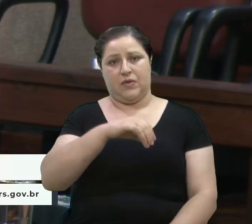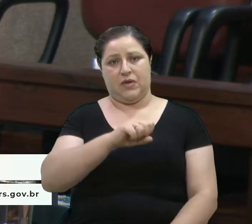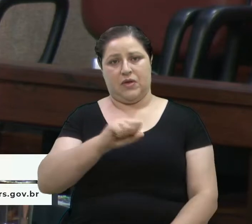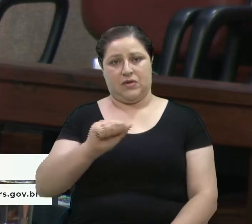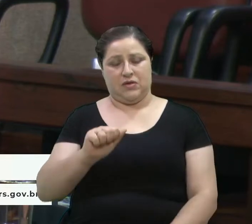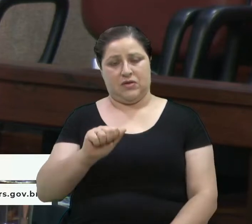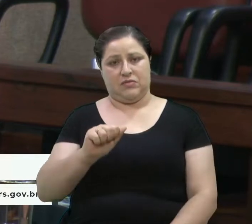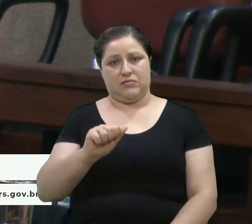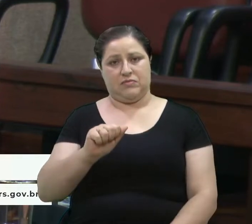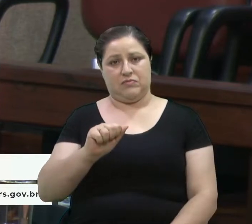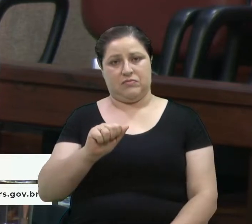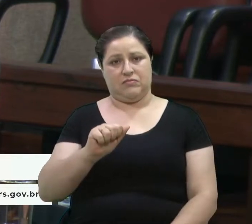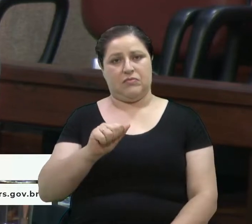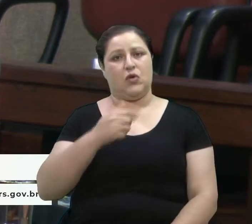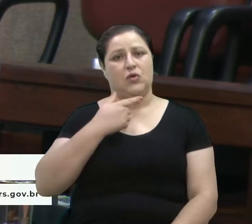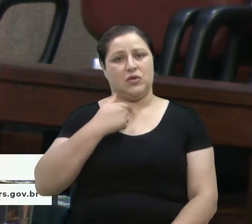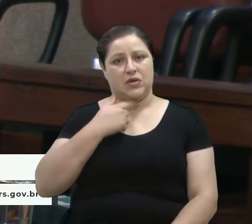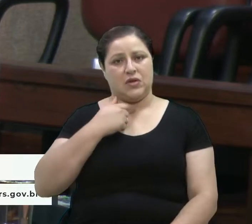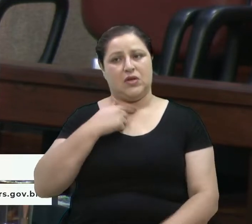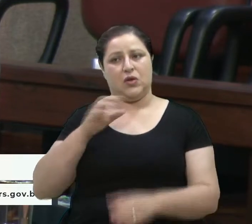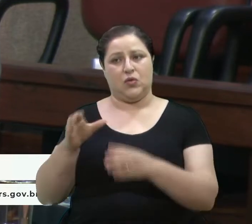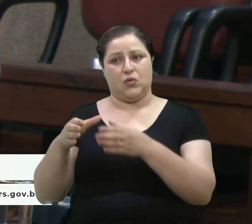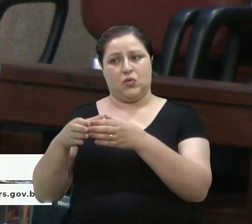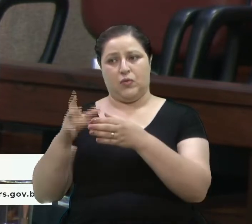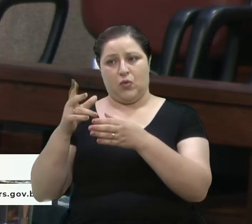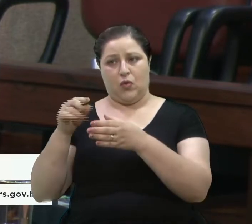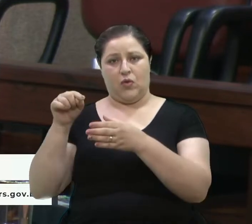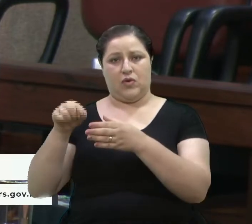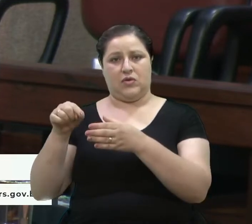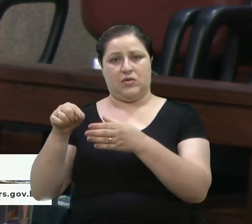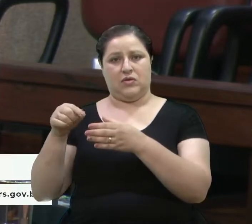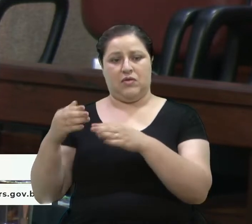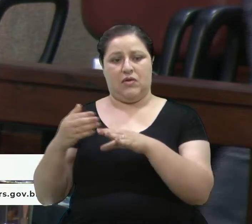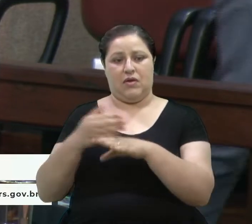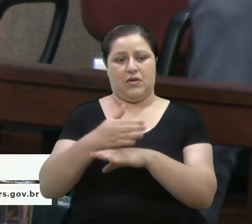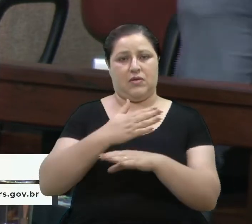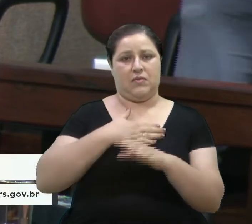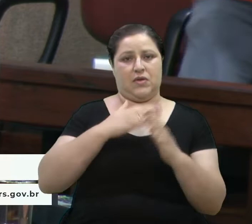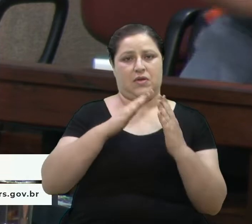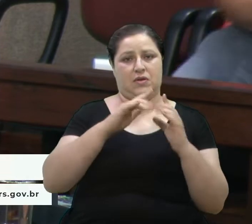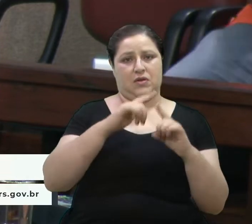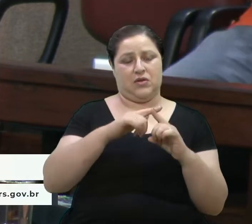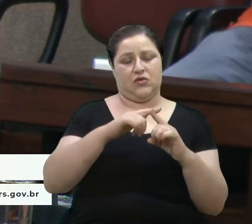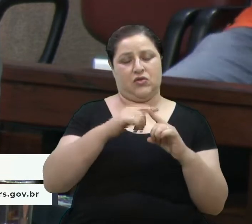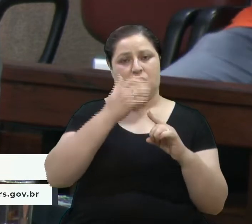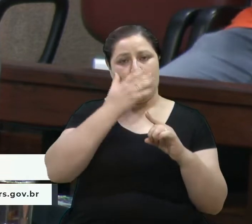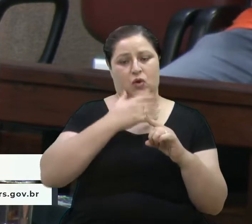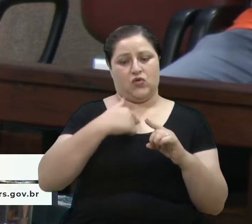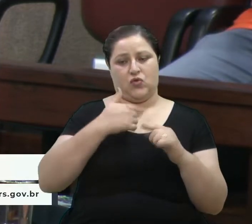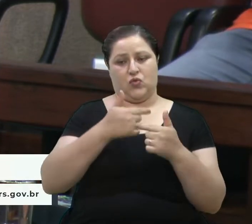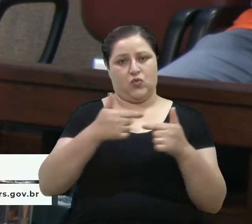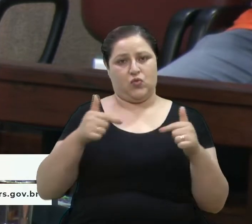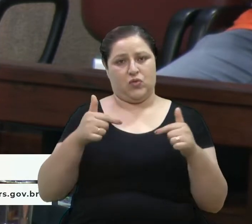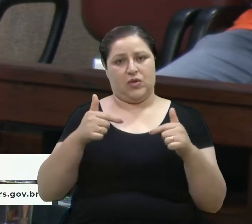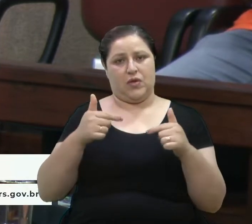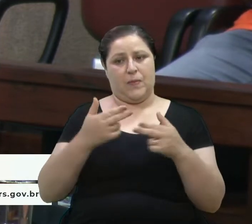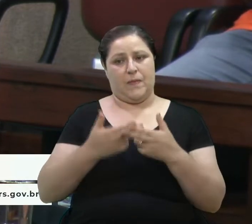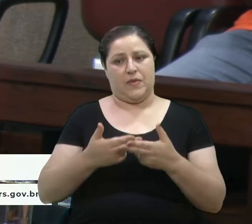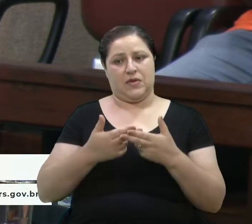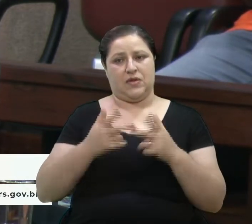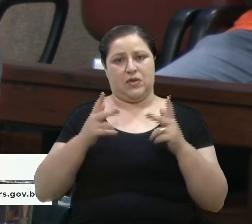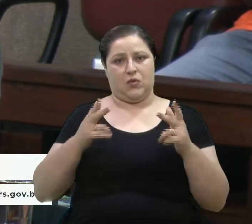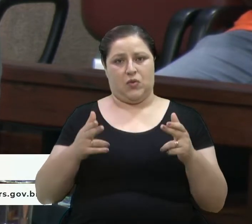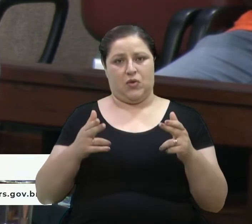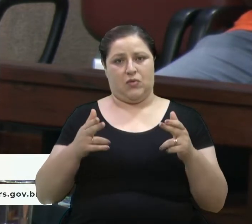uma comuna dessas aí invadisse a minha igreja lá, eu acho que eu não ia ter a paciência que tiveram lá. Primeiro que é uma propriedade privada. A gente não